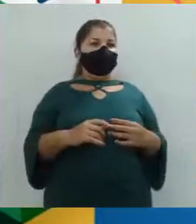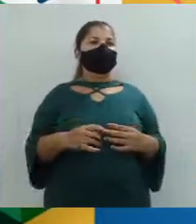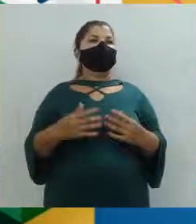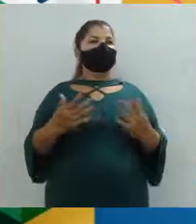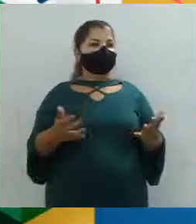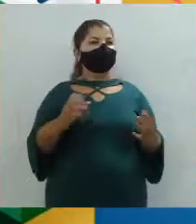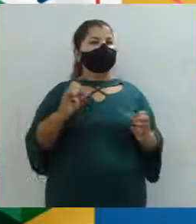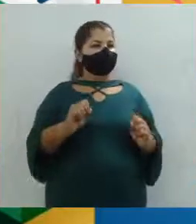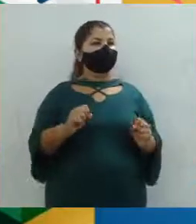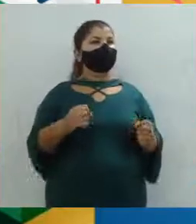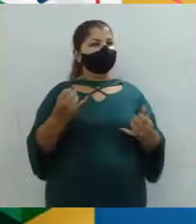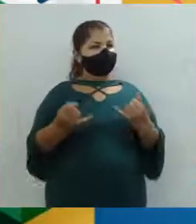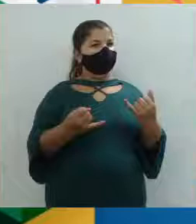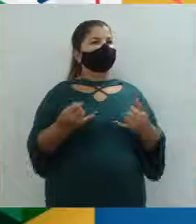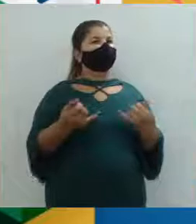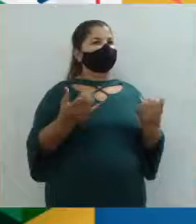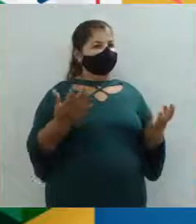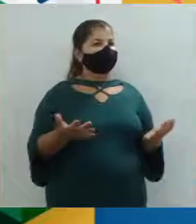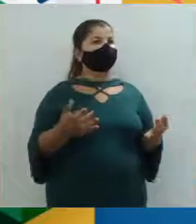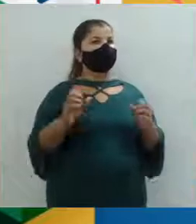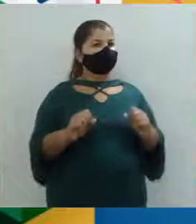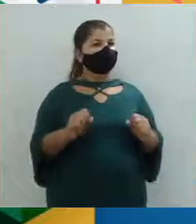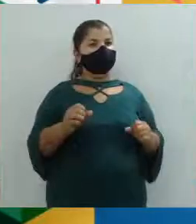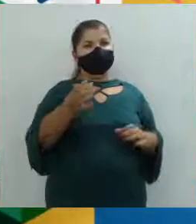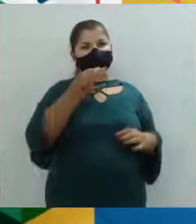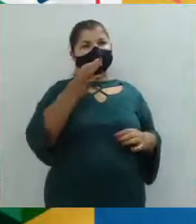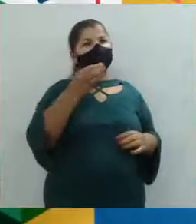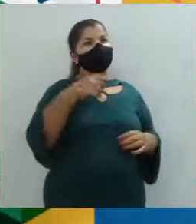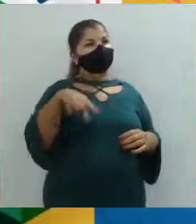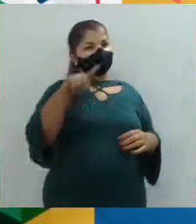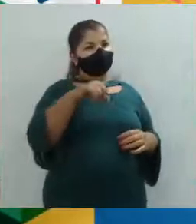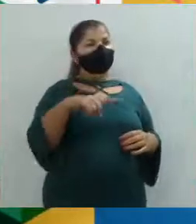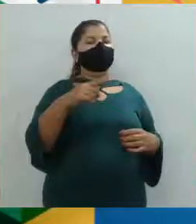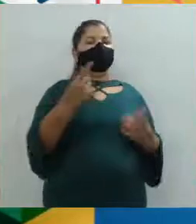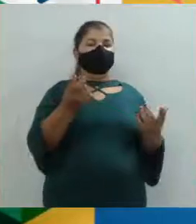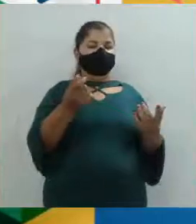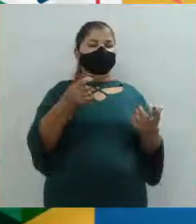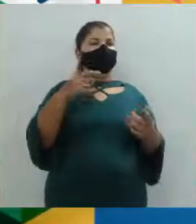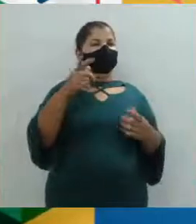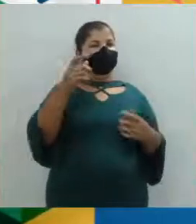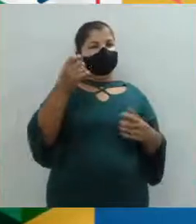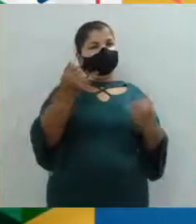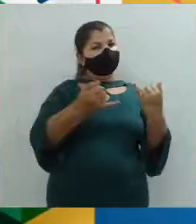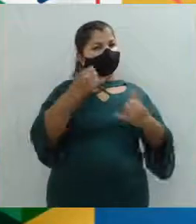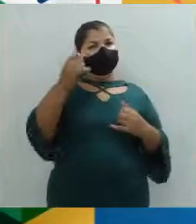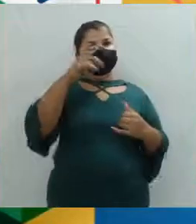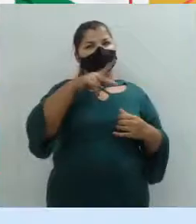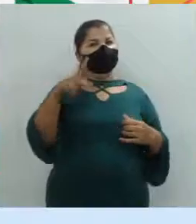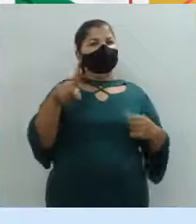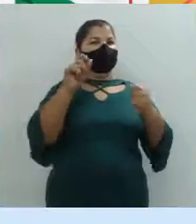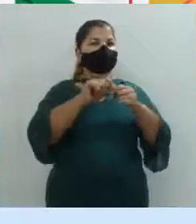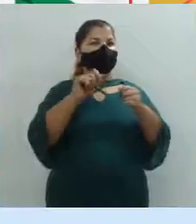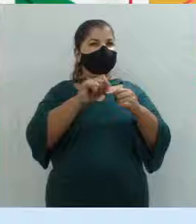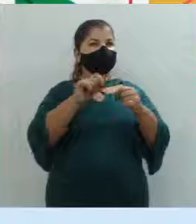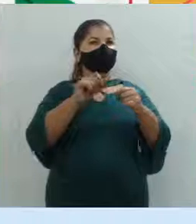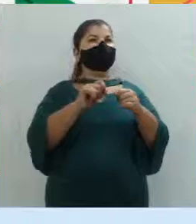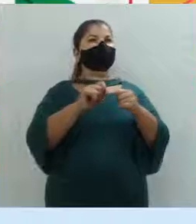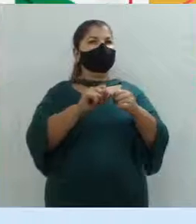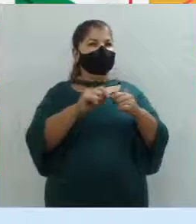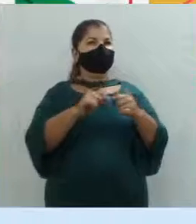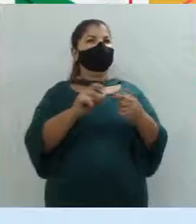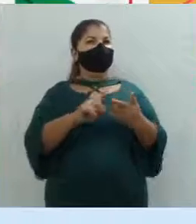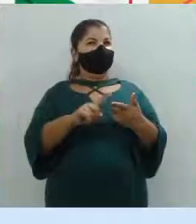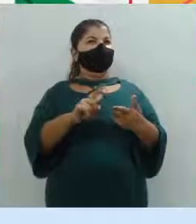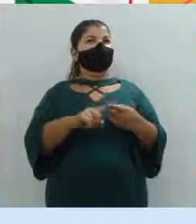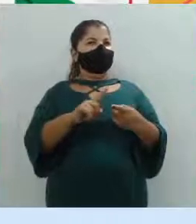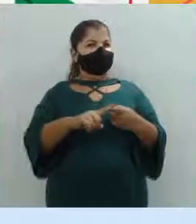pode brincar com isso, viu? Pode ser uma sugestão de atividade com os professores e vocês que estão assistindo, os alunos também